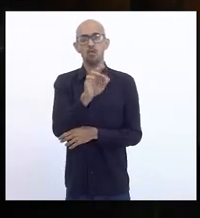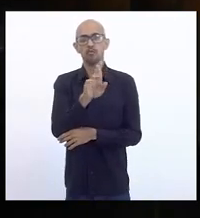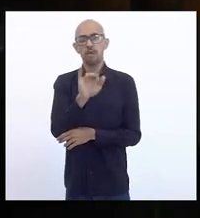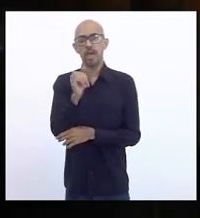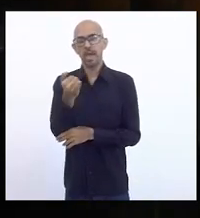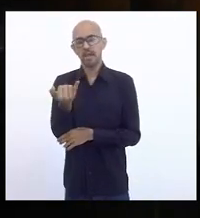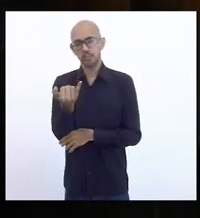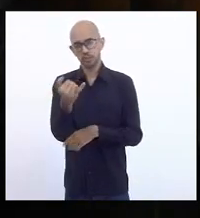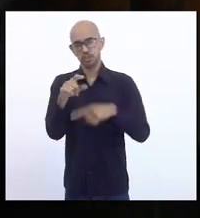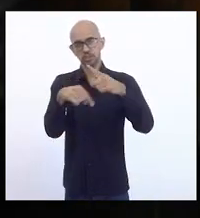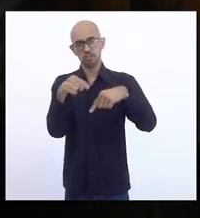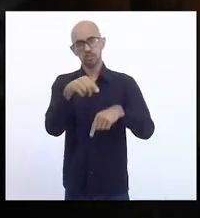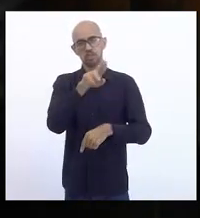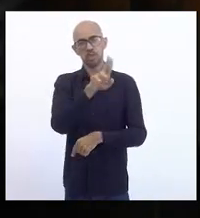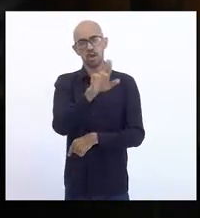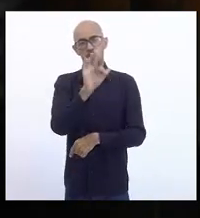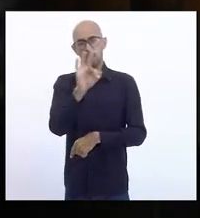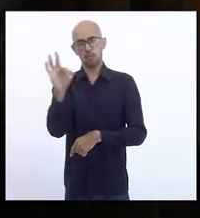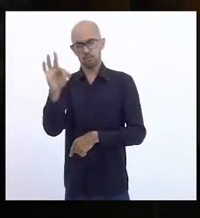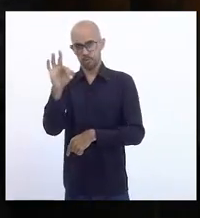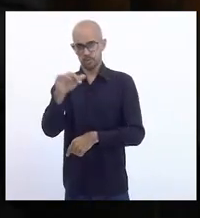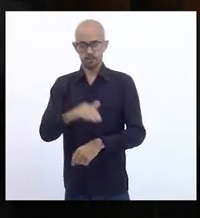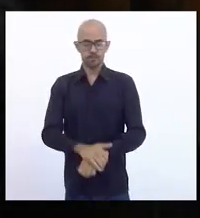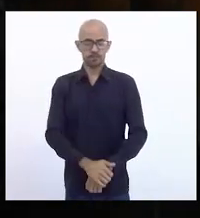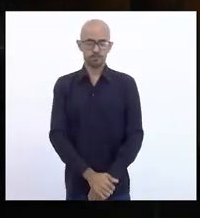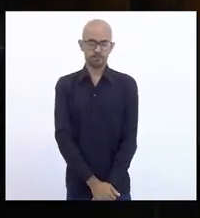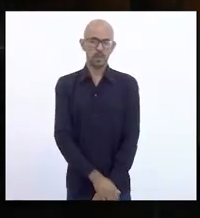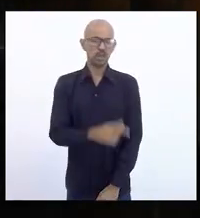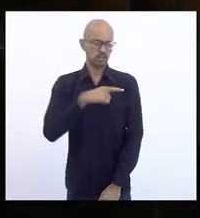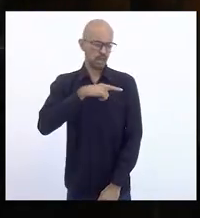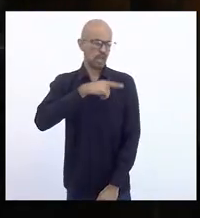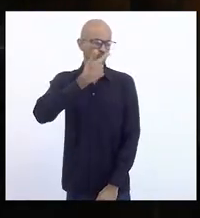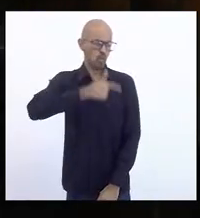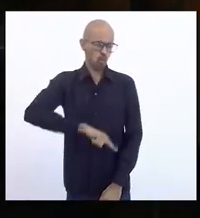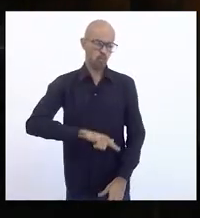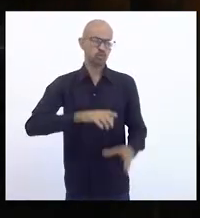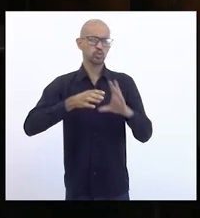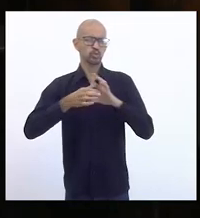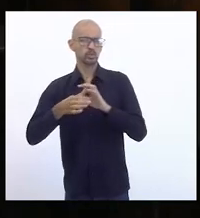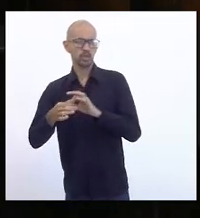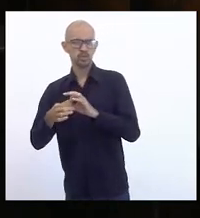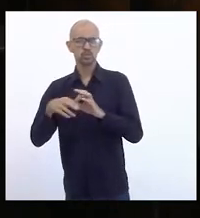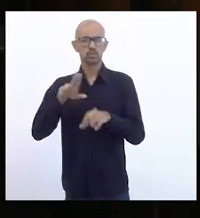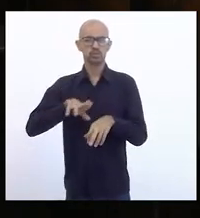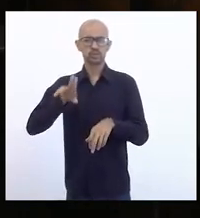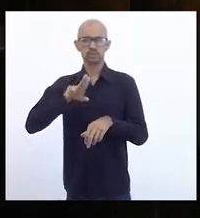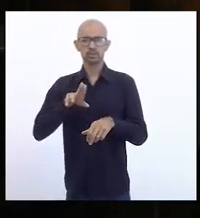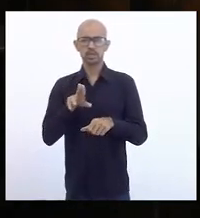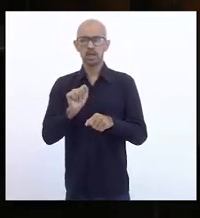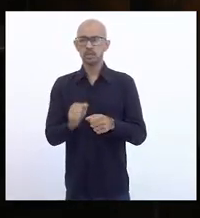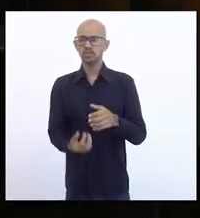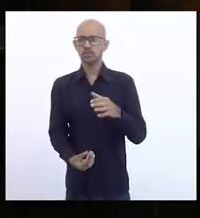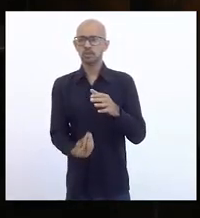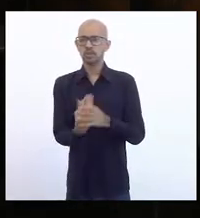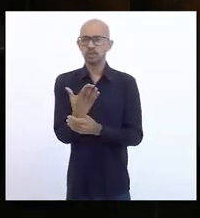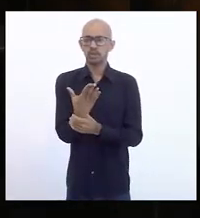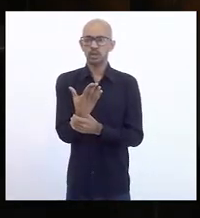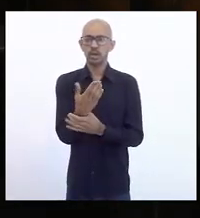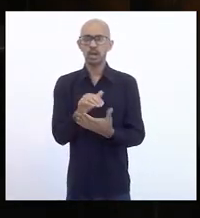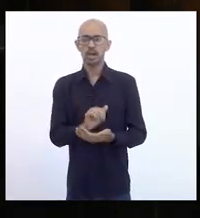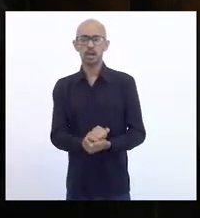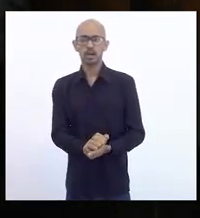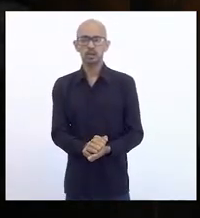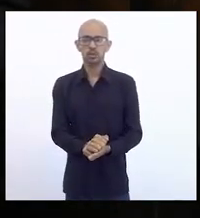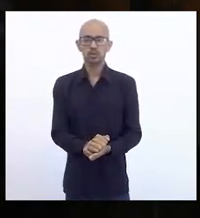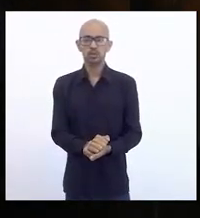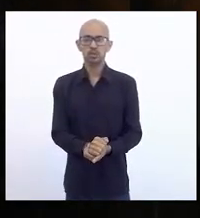outras situações, deputado Dani Monteiro, de universidades que foram criadas do ventre de outras universidades. É o